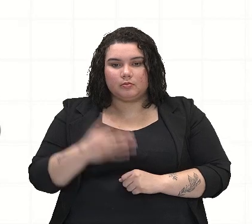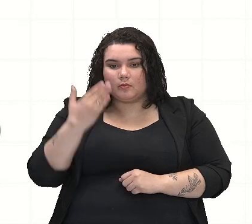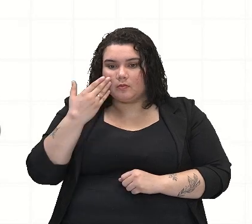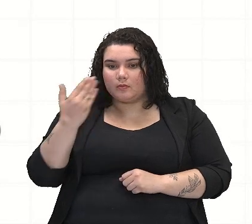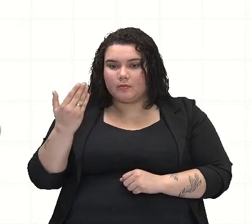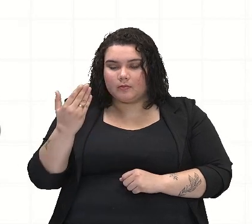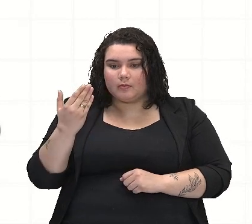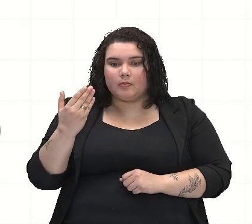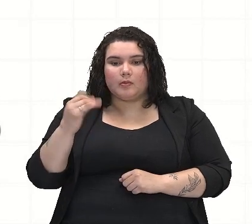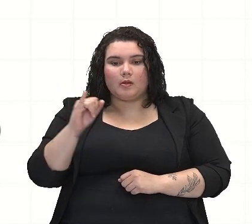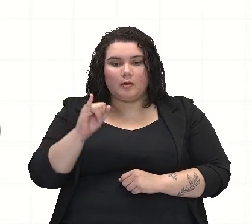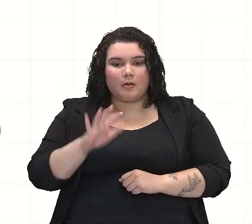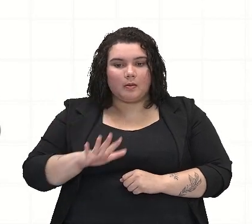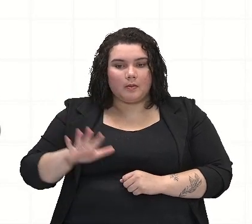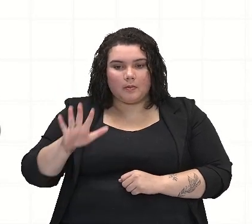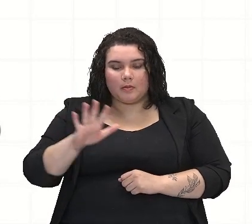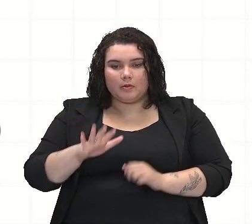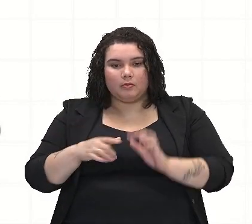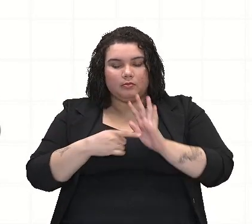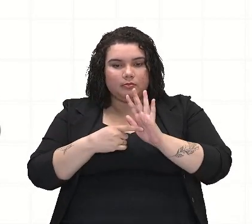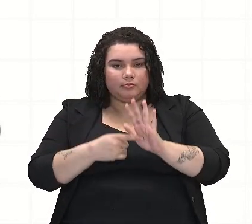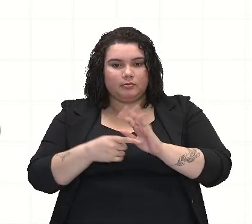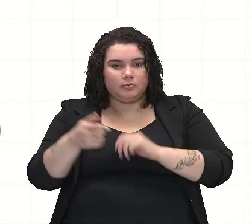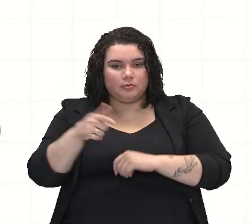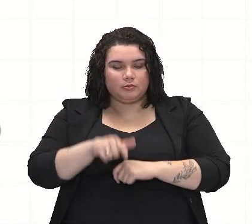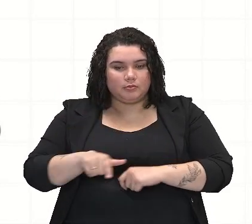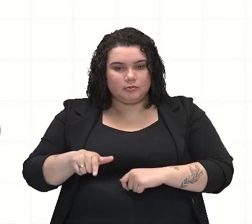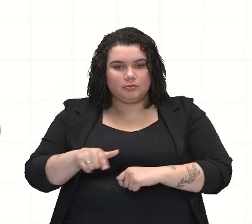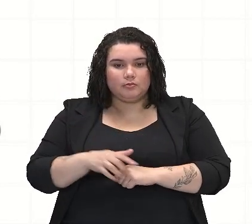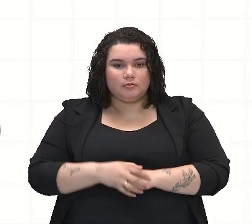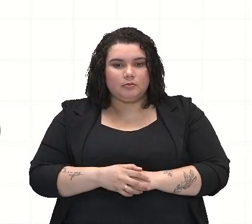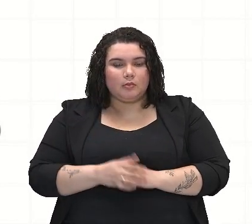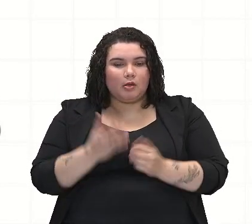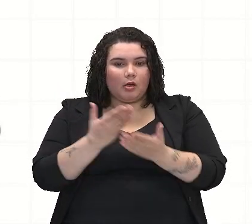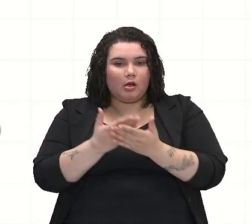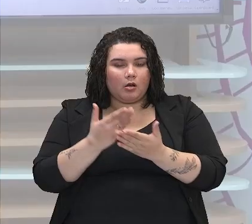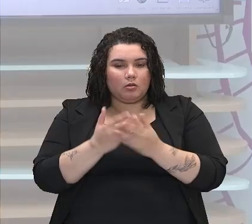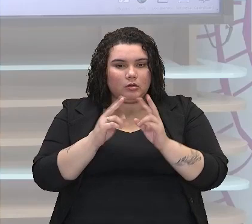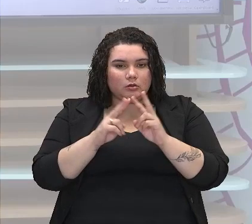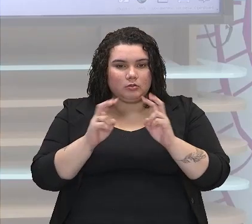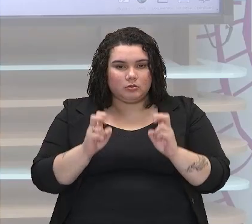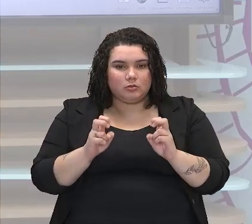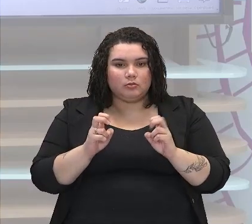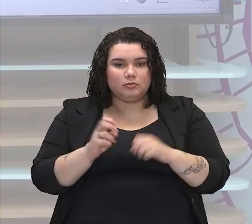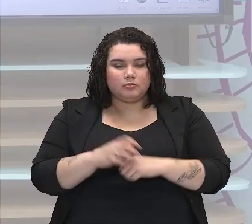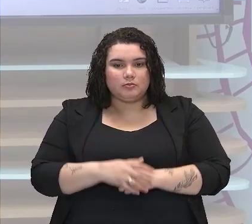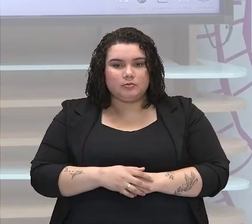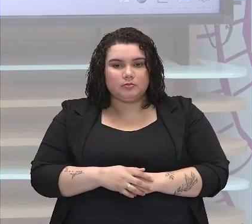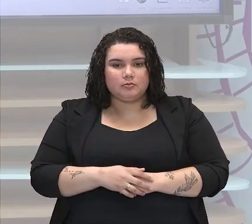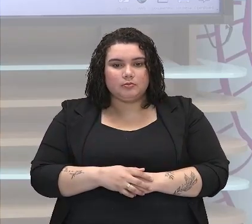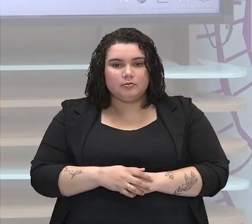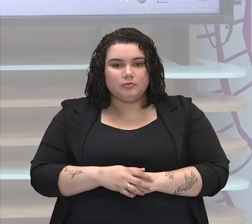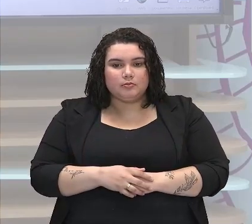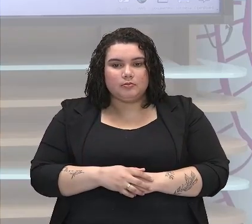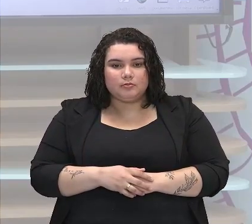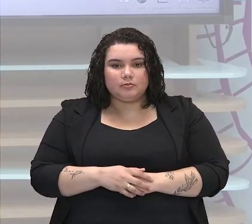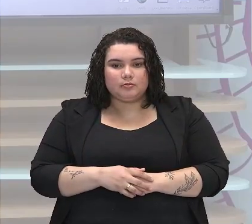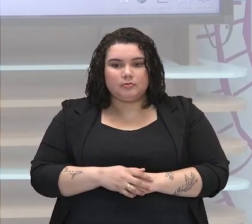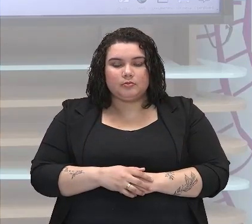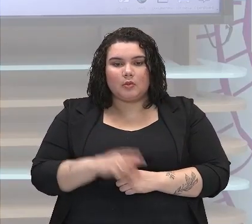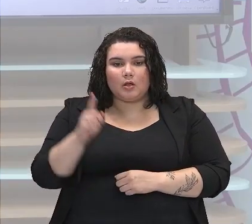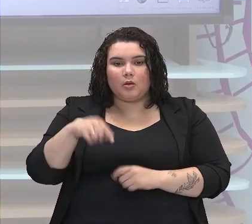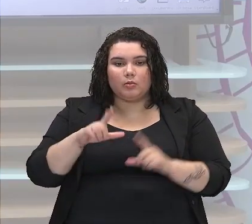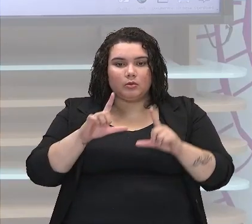aí, novamente, ó, vimos a nossa aula, né? Voltando aqui, ó, o nosso